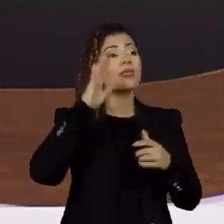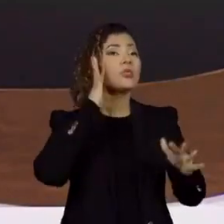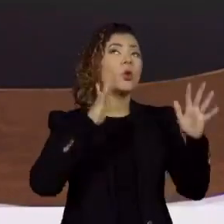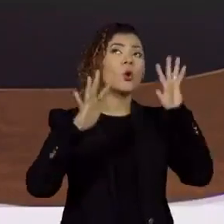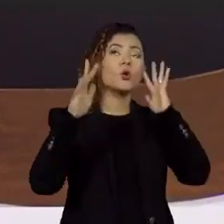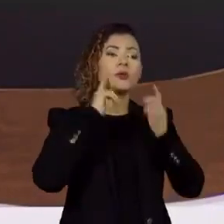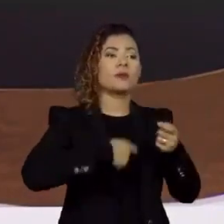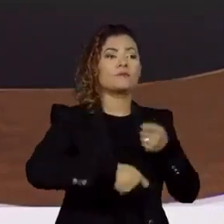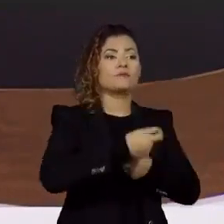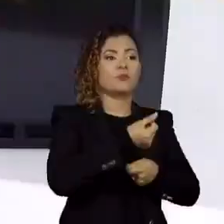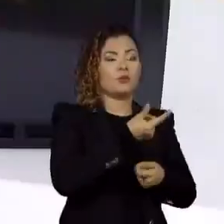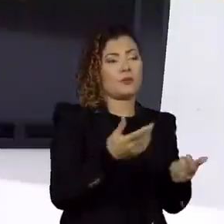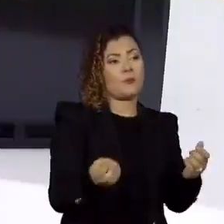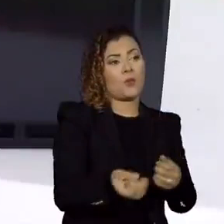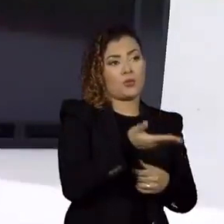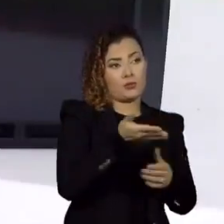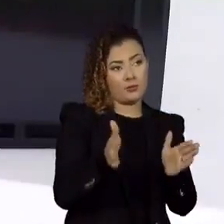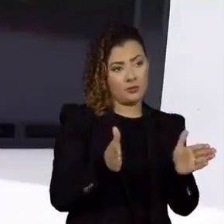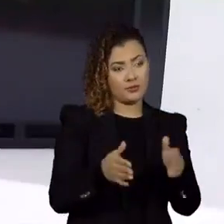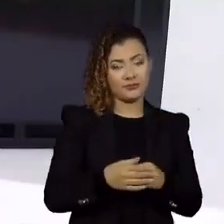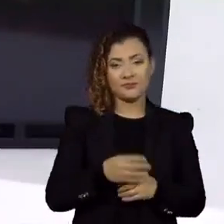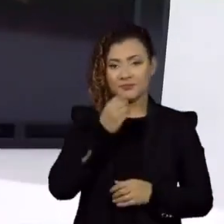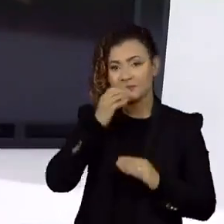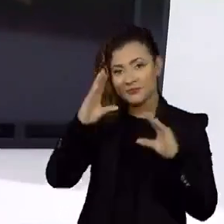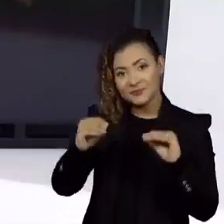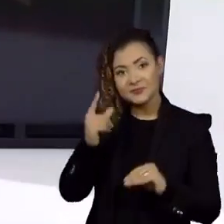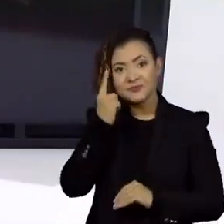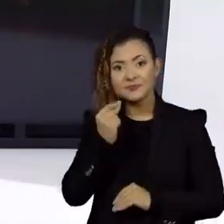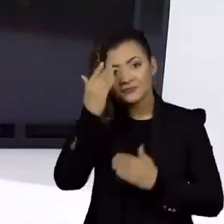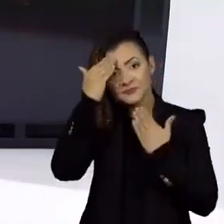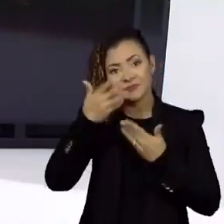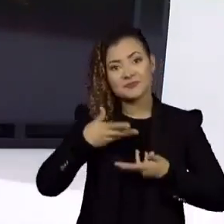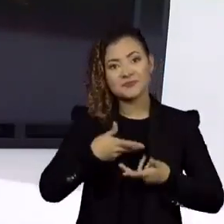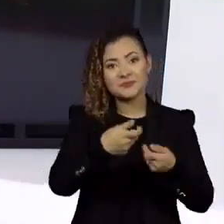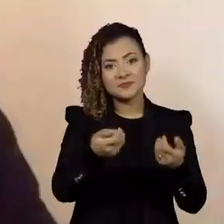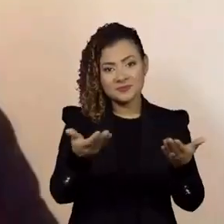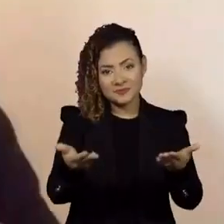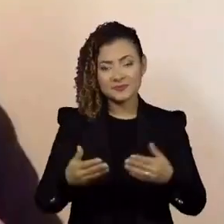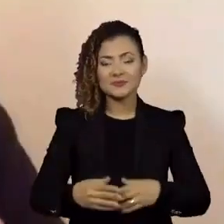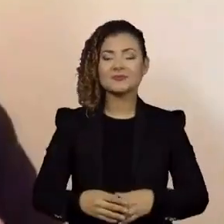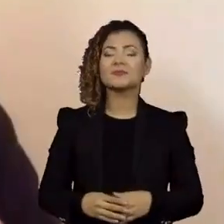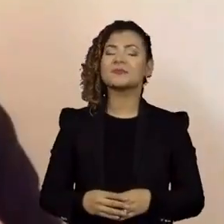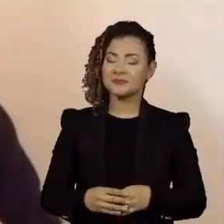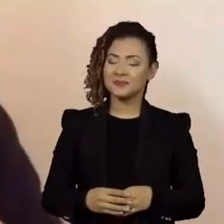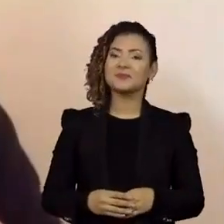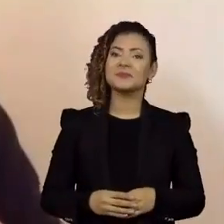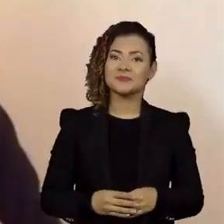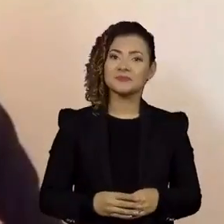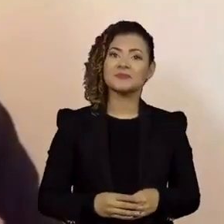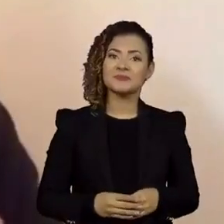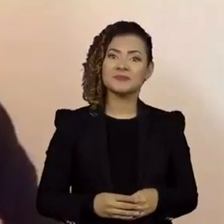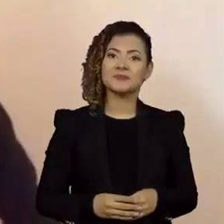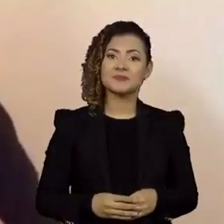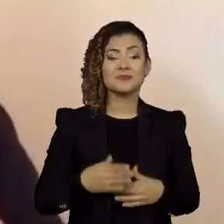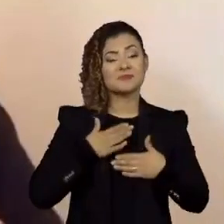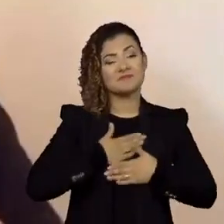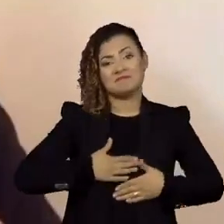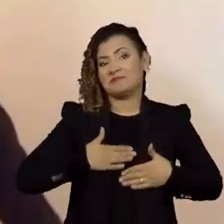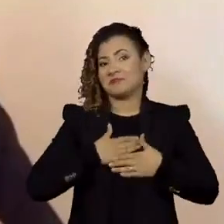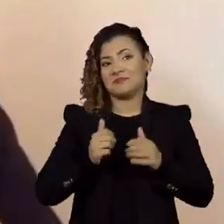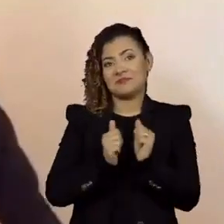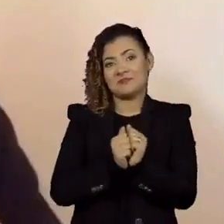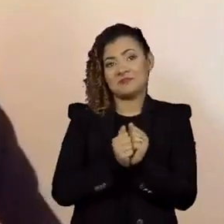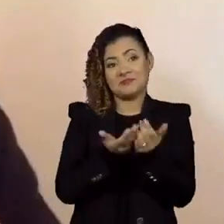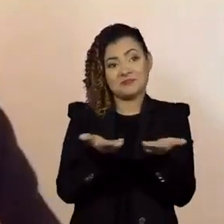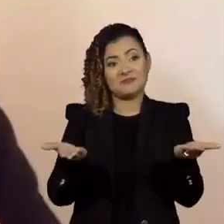teoria monetária moderna. Boa noite, Vera. Muito obrigado pelo convite. É um prazer estar aqui